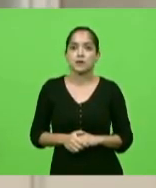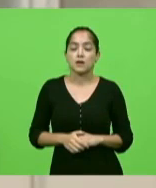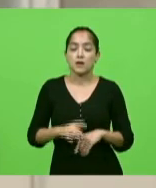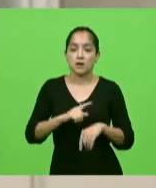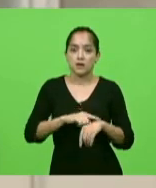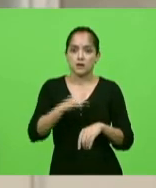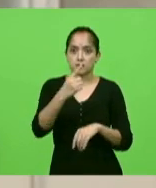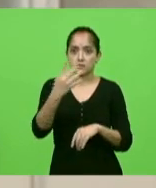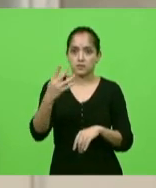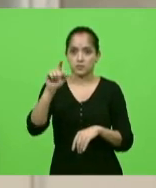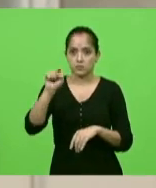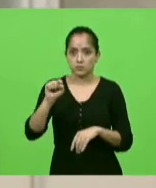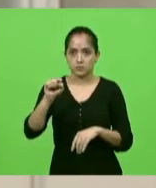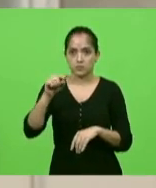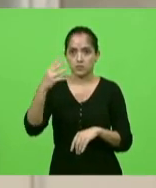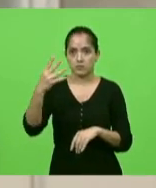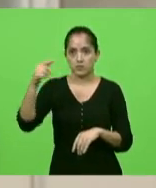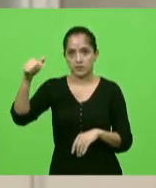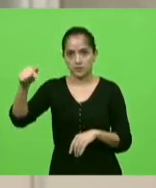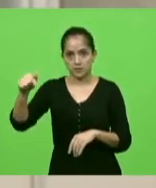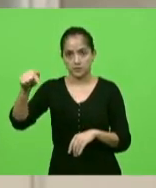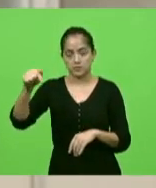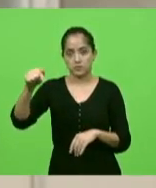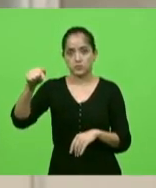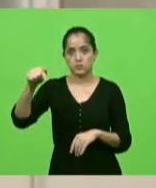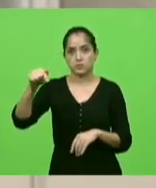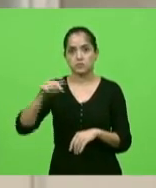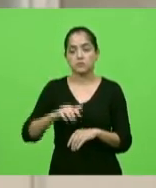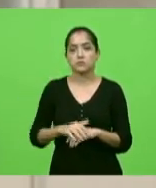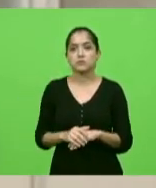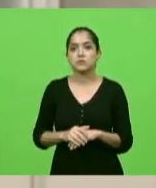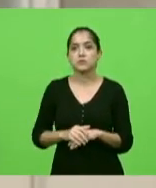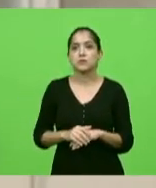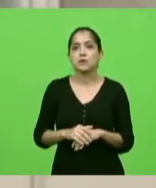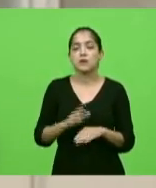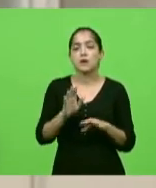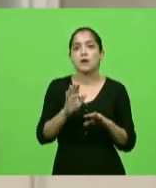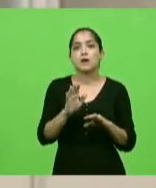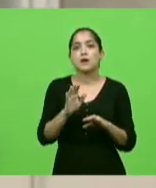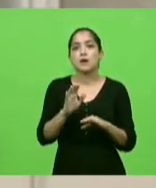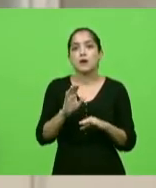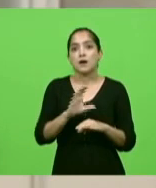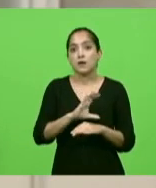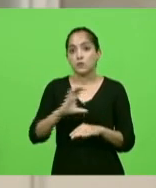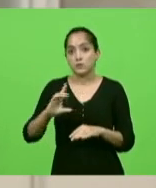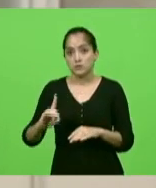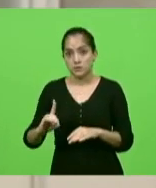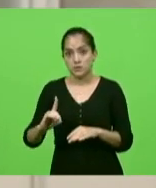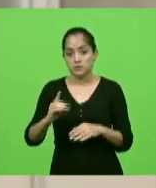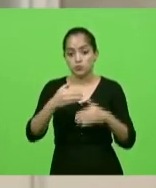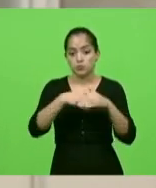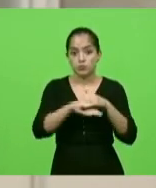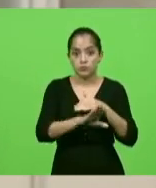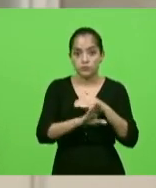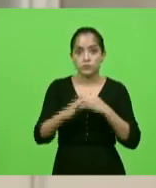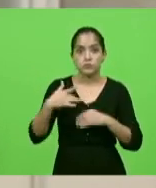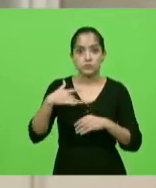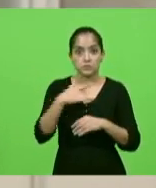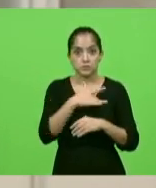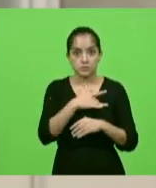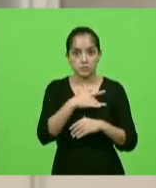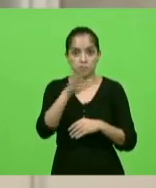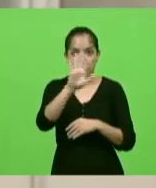e as 14:47 do mesmo dia 30 acordei na sua a coordenação do fundo Estadual de